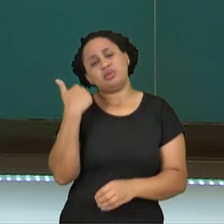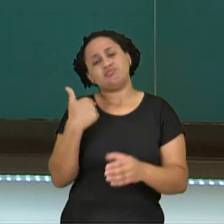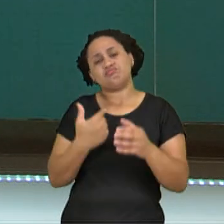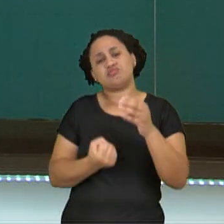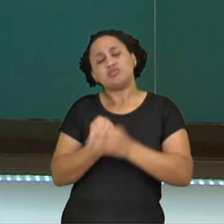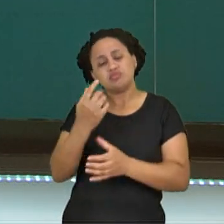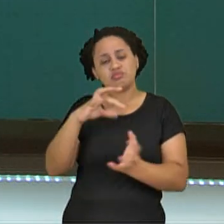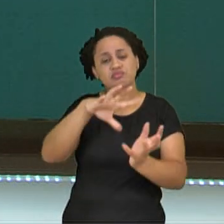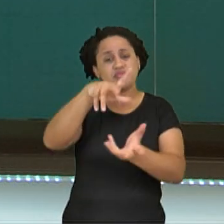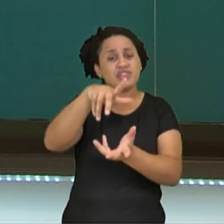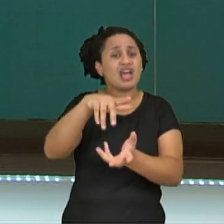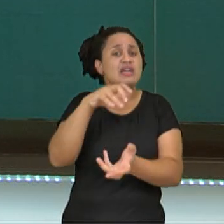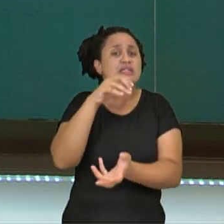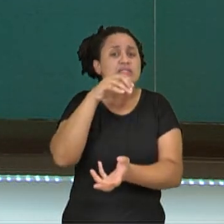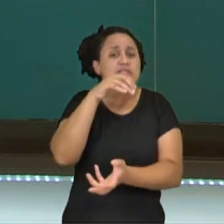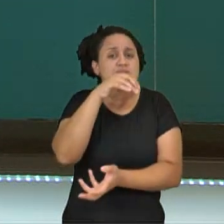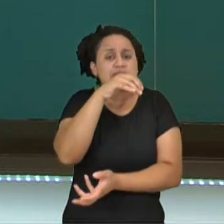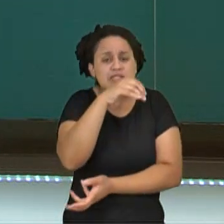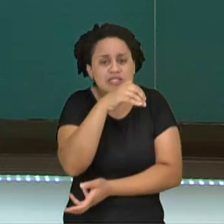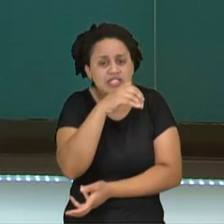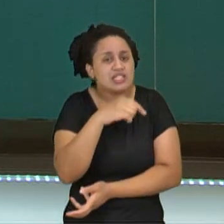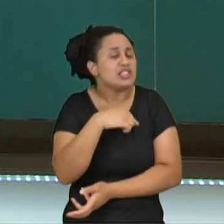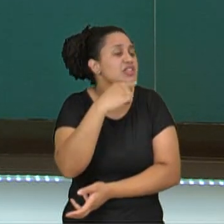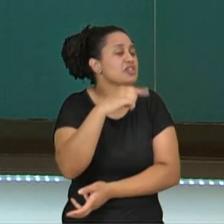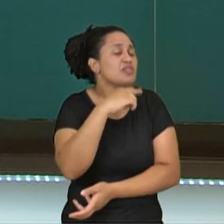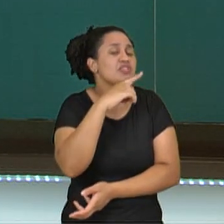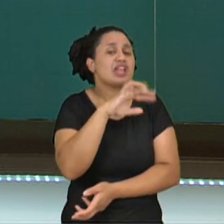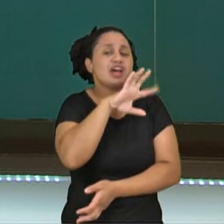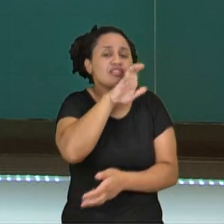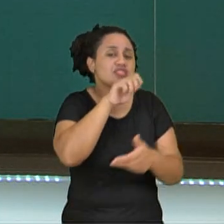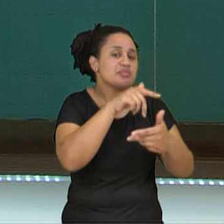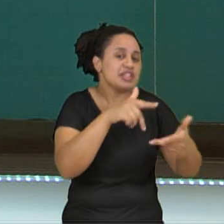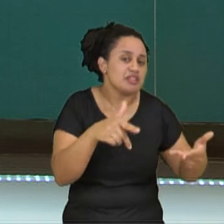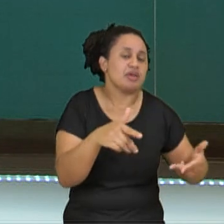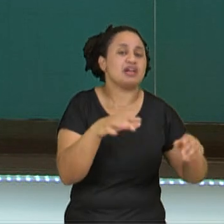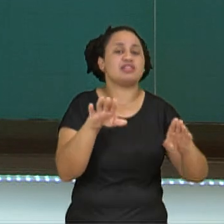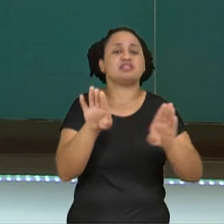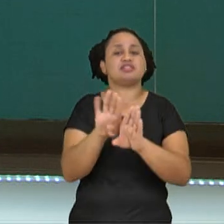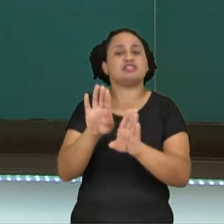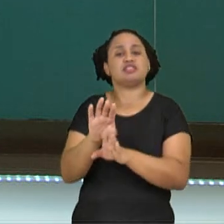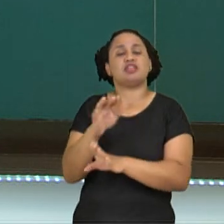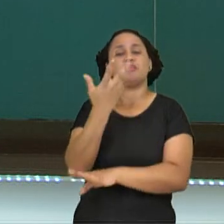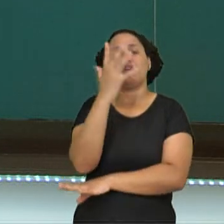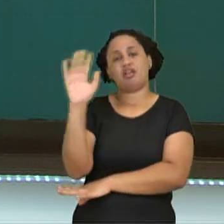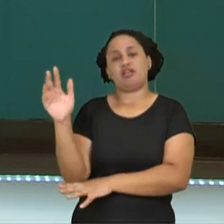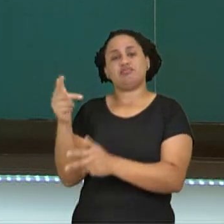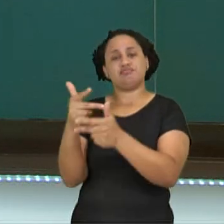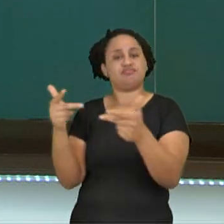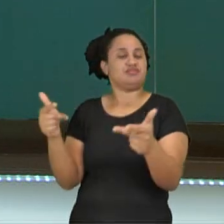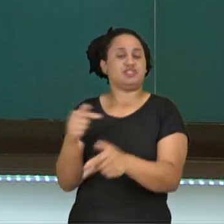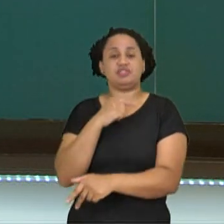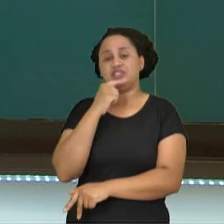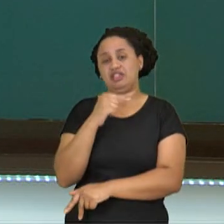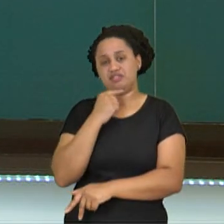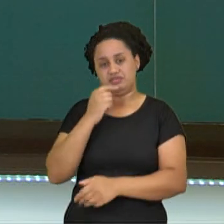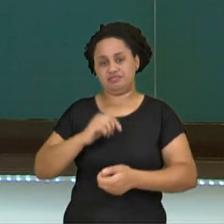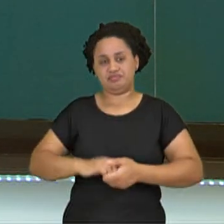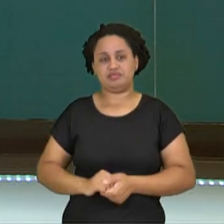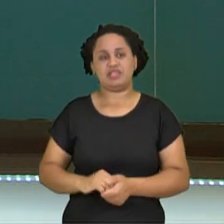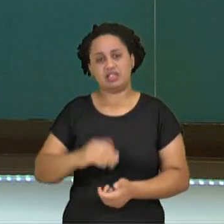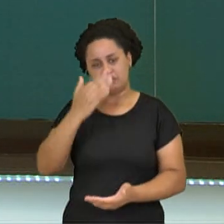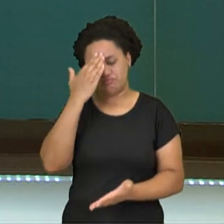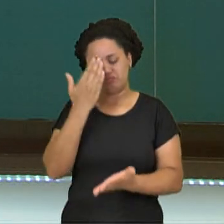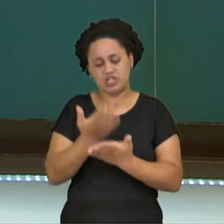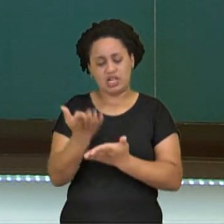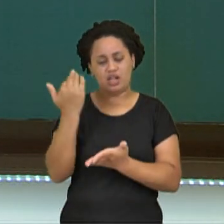não facilitavam nem para animais, nem vegetais sobreviverem. Acredita-se que no início de sua